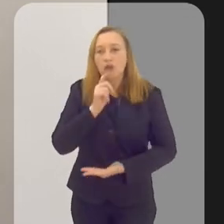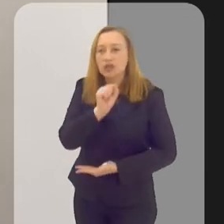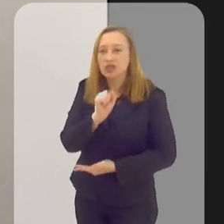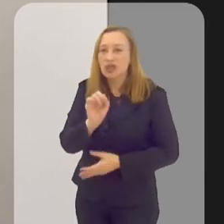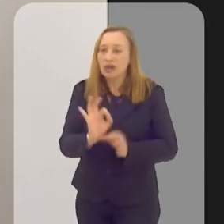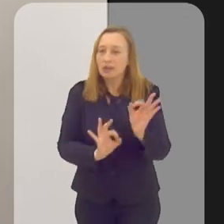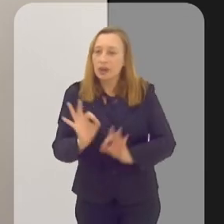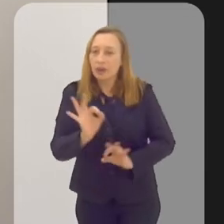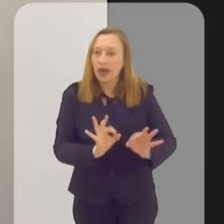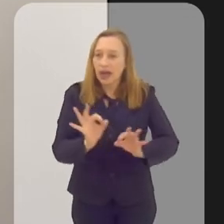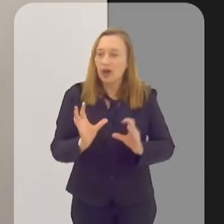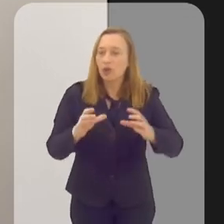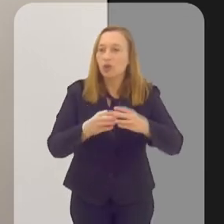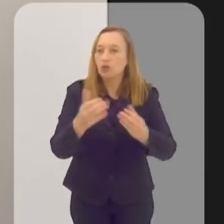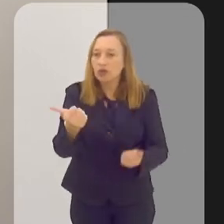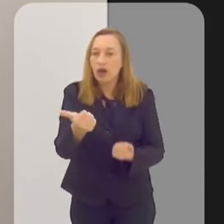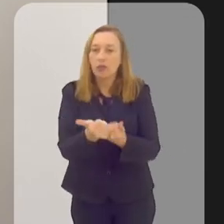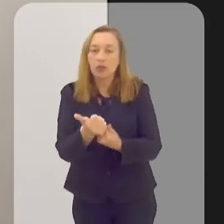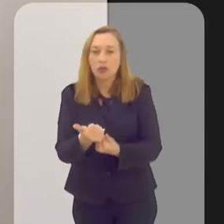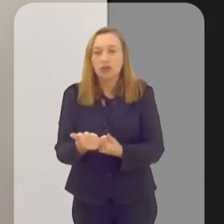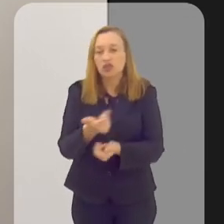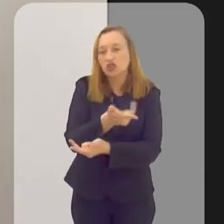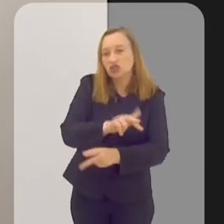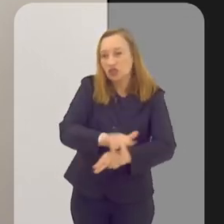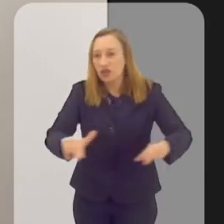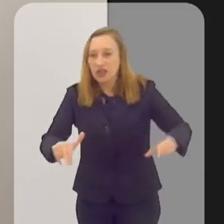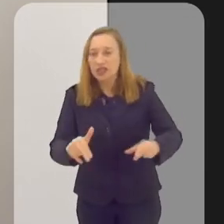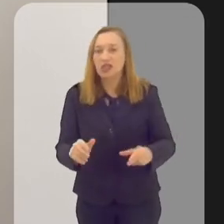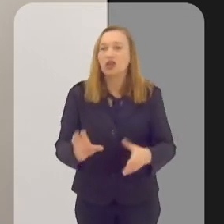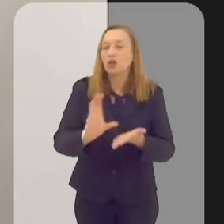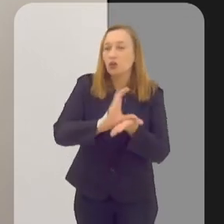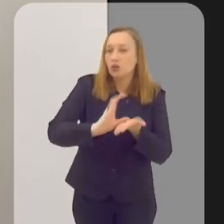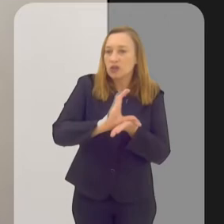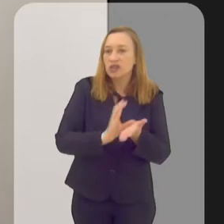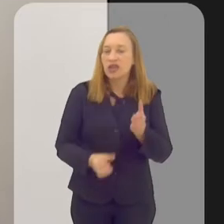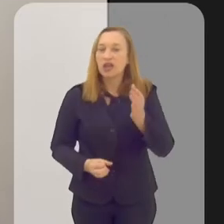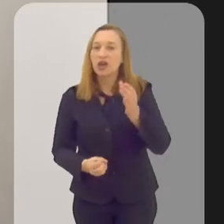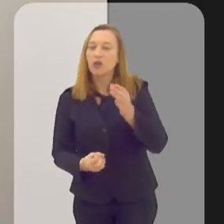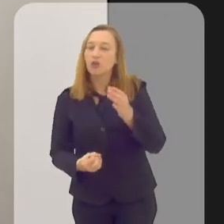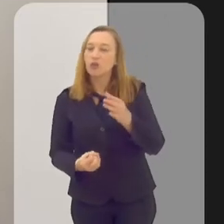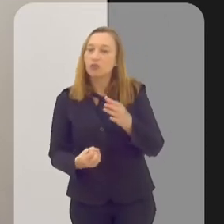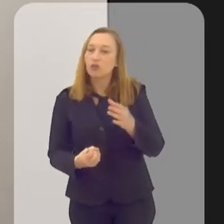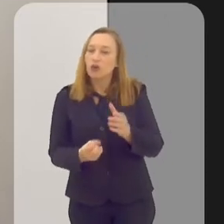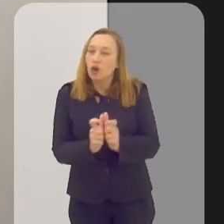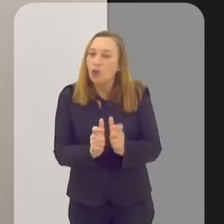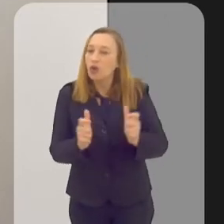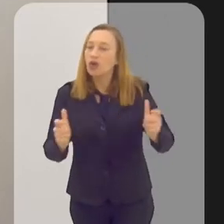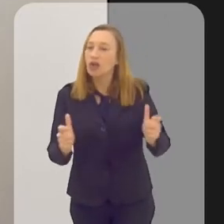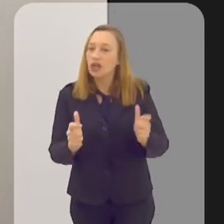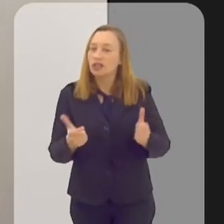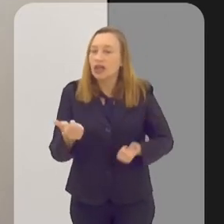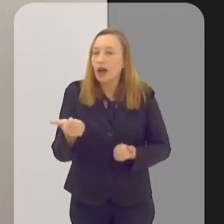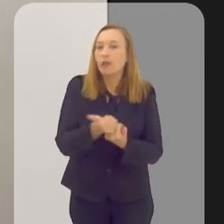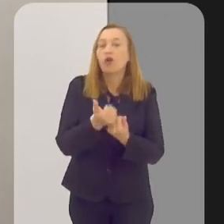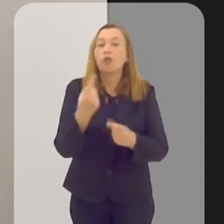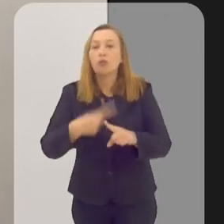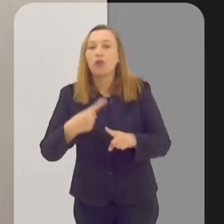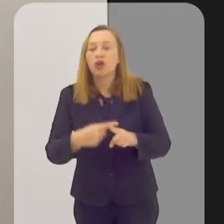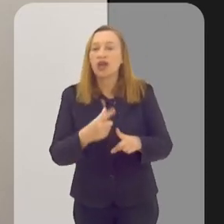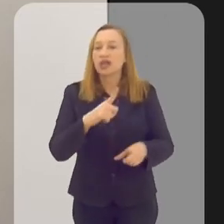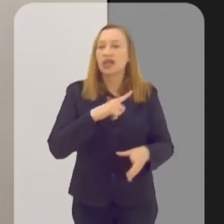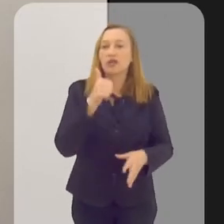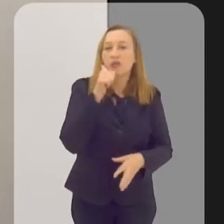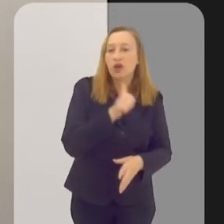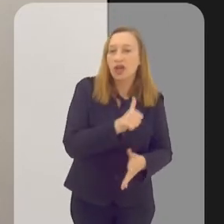parcerias, a gente já consegue montar uma rede bem diversa. E o conselho é uma grande ferramenta. Por quê? Porque ele